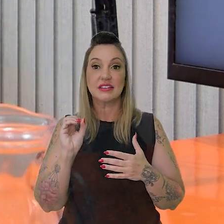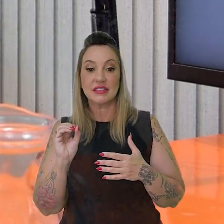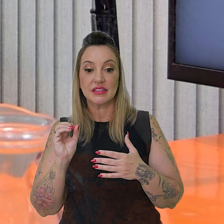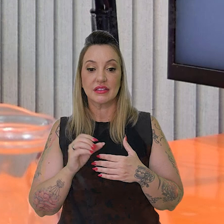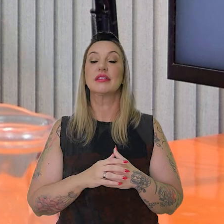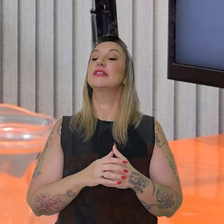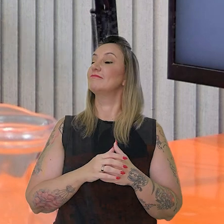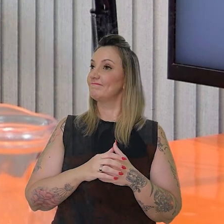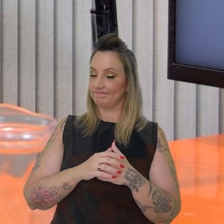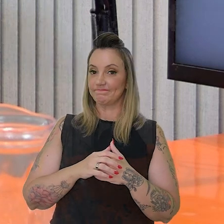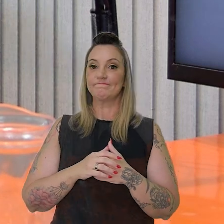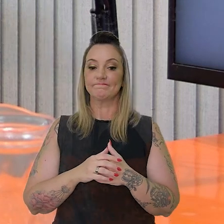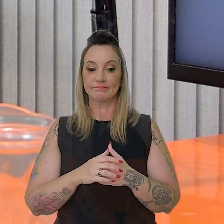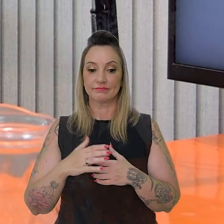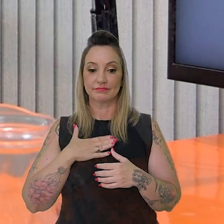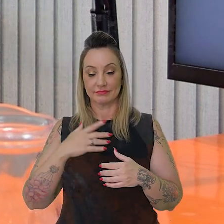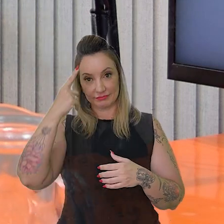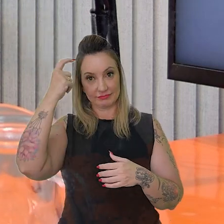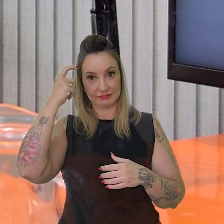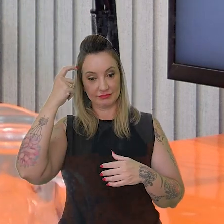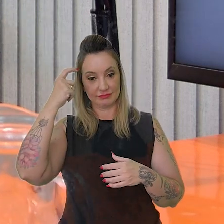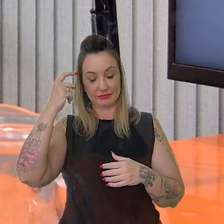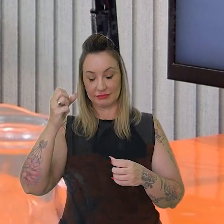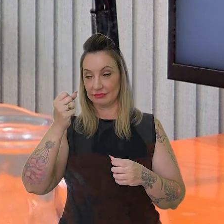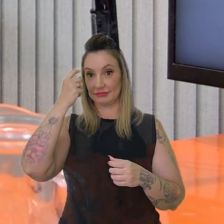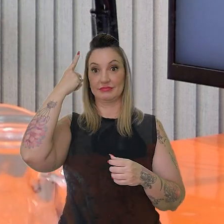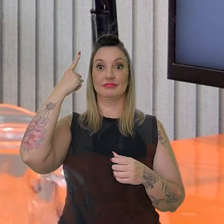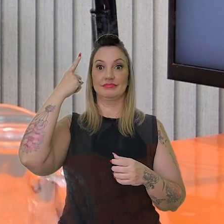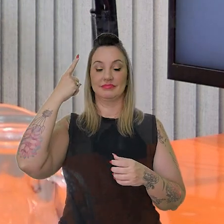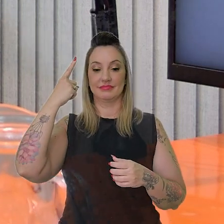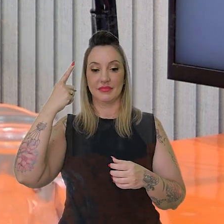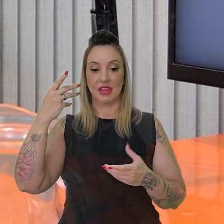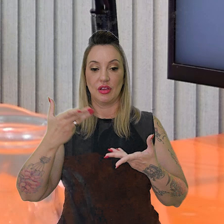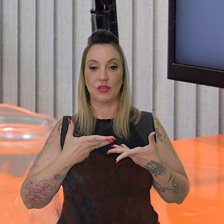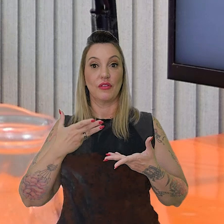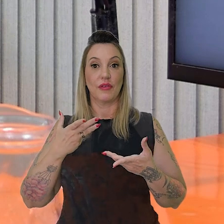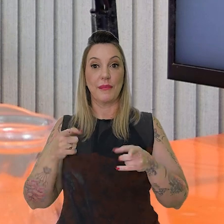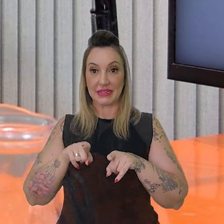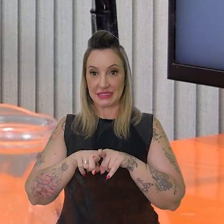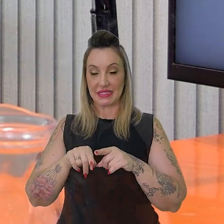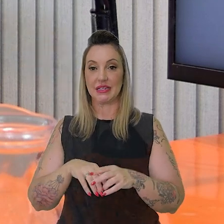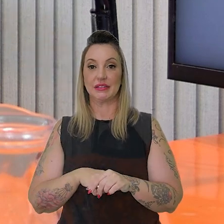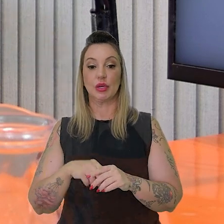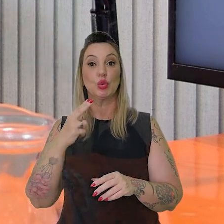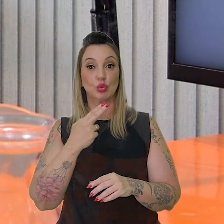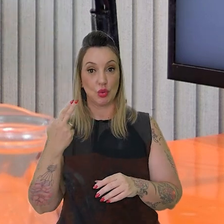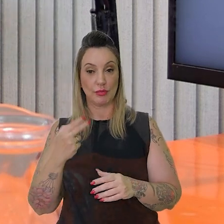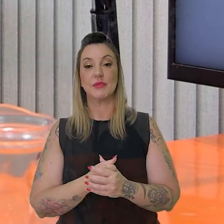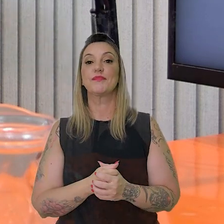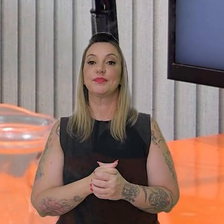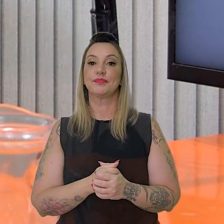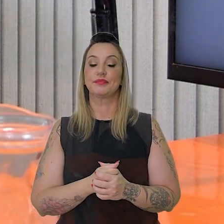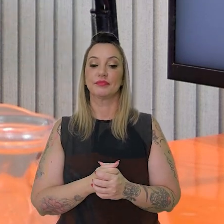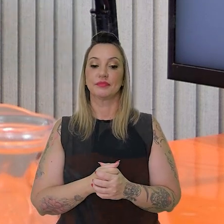360 checkin 360 também veio na minha cabeça foi um insite mas foi um convite de uma parceira o nome